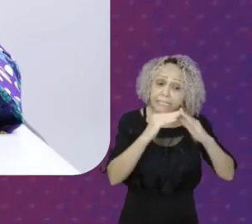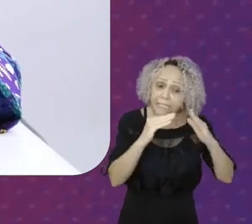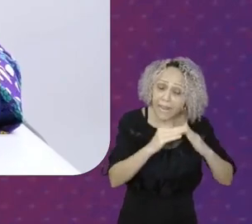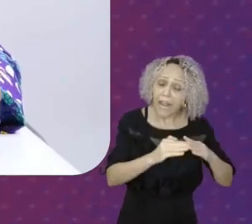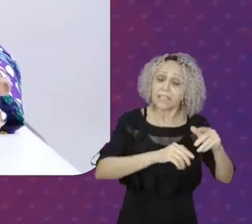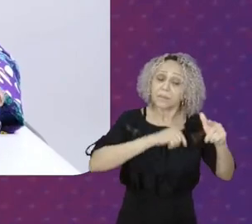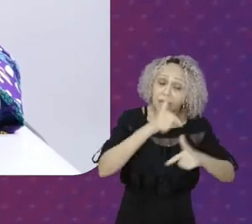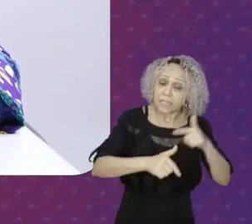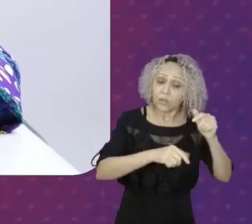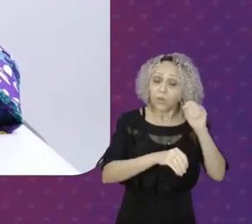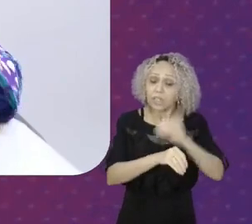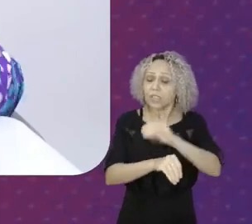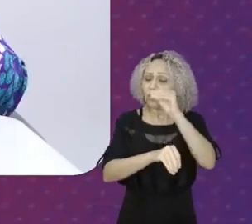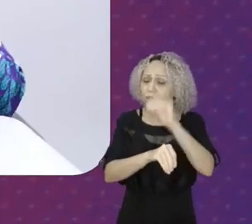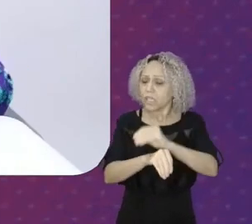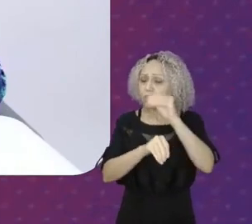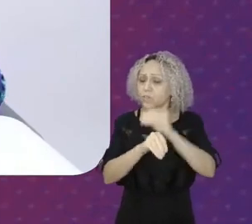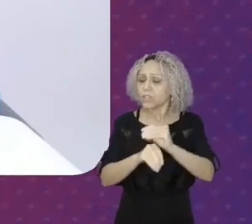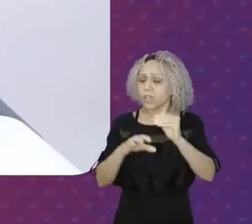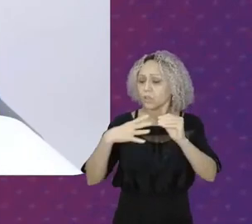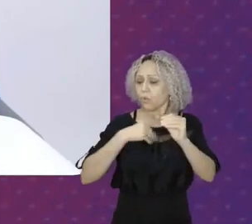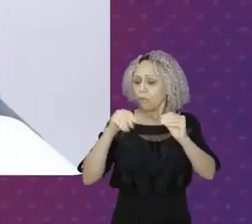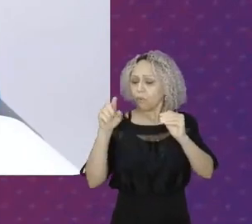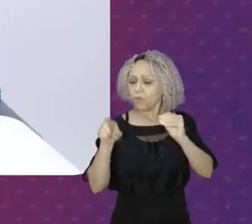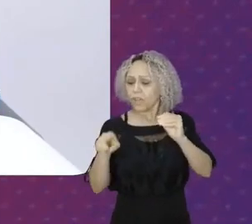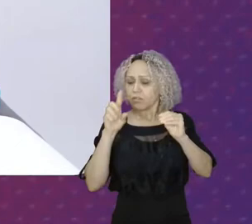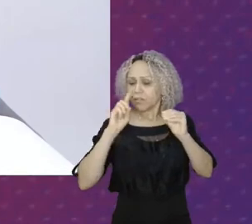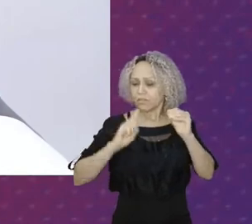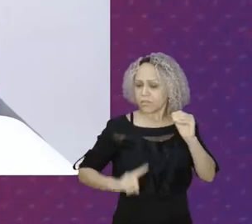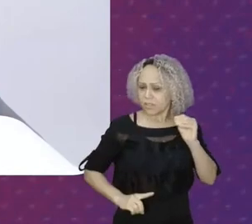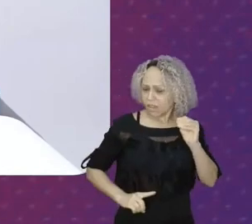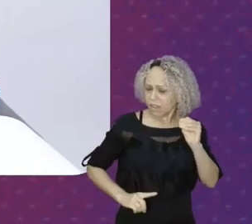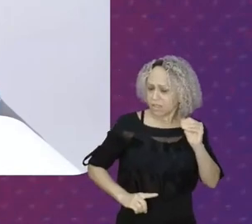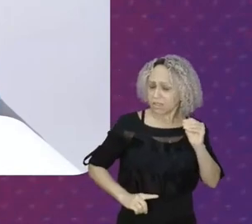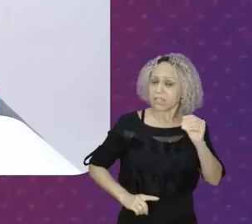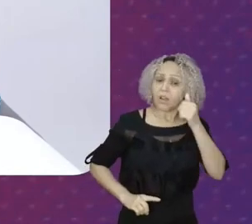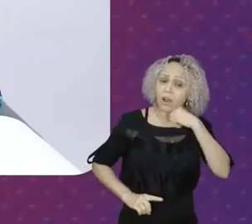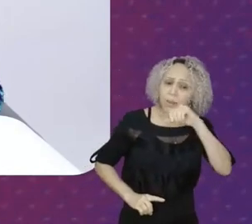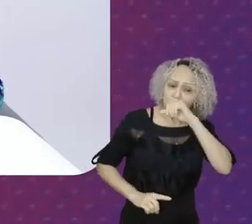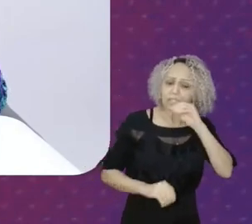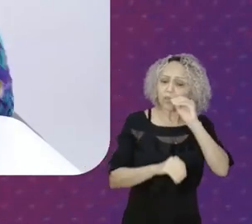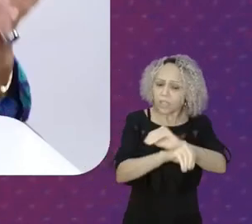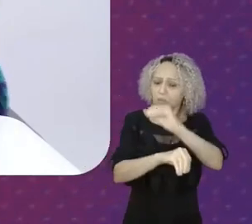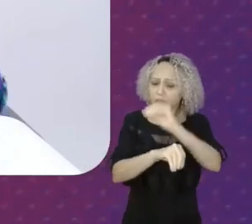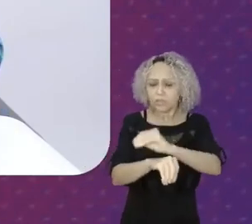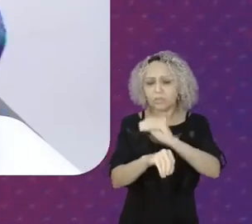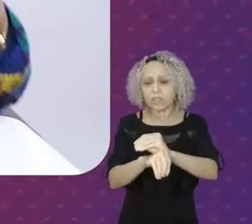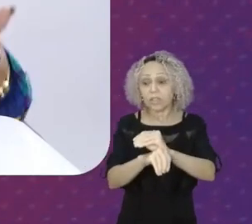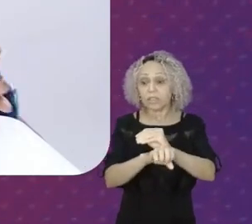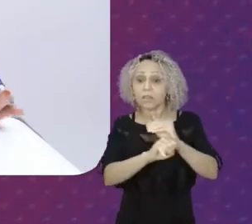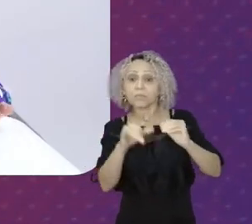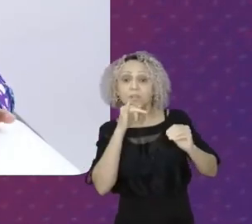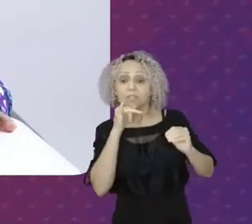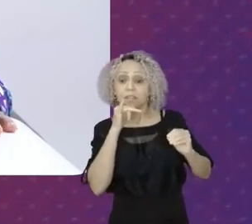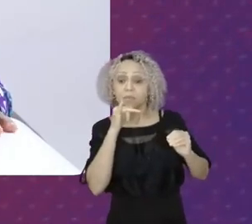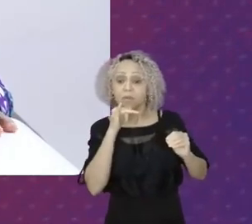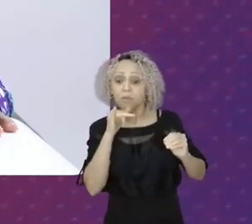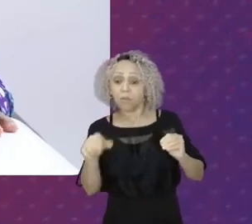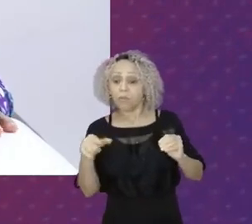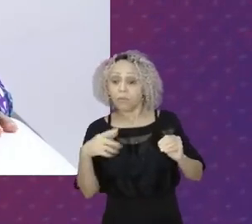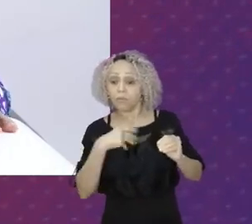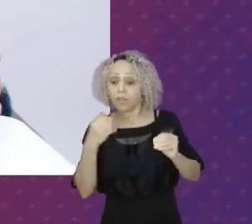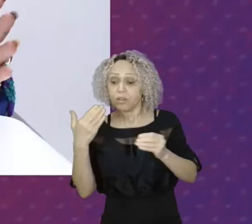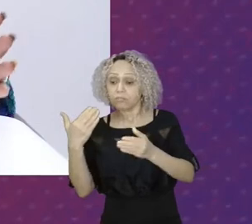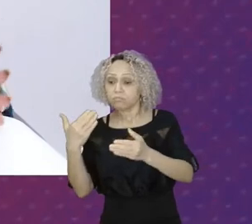esse benefício, daí a mulher não está preparada para o mundo do trabalho, não, enfim, dedicou a vida a